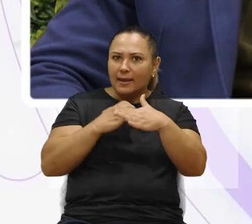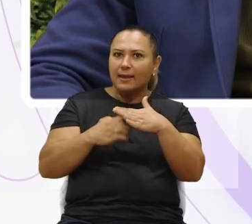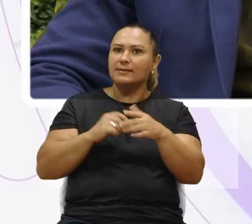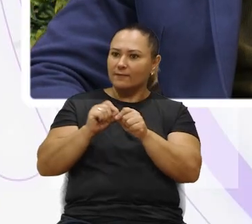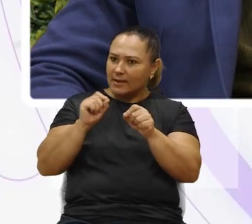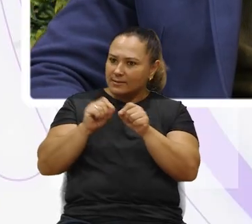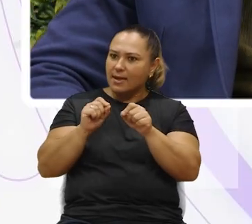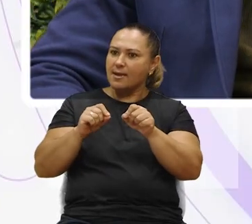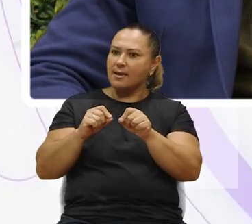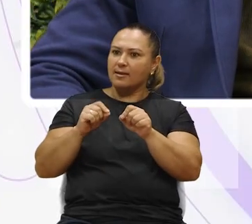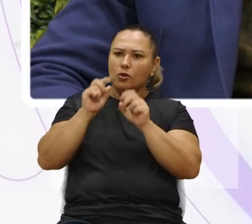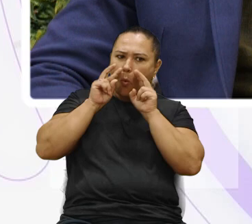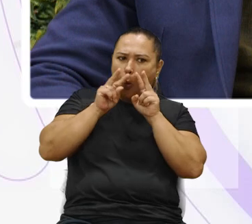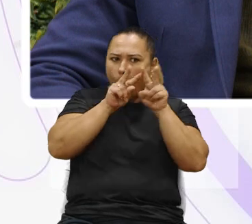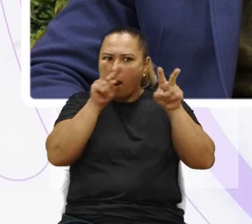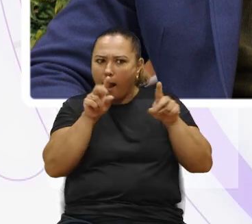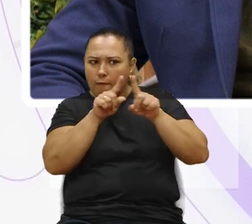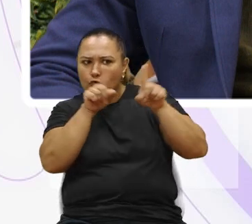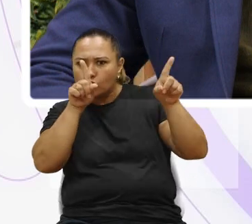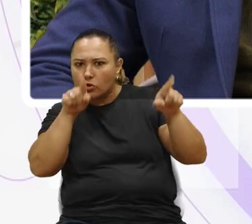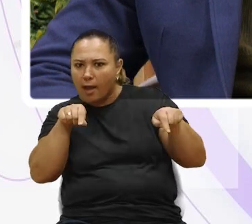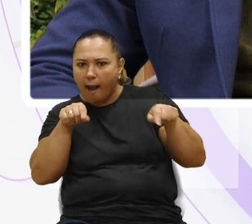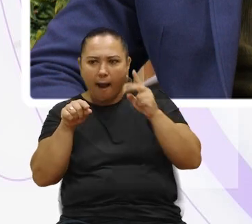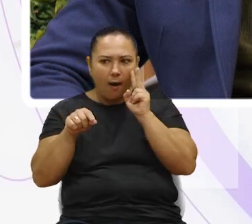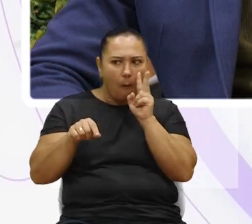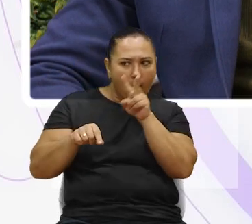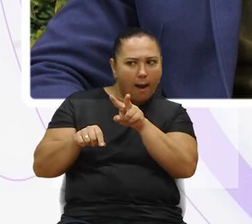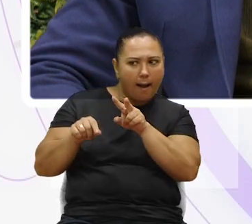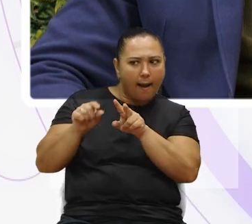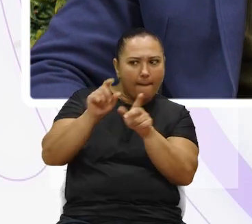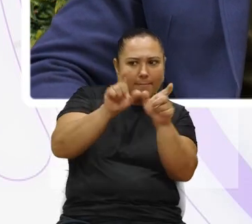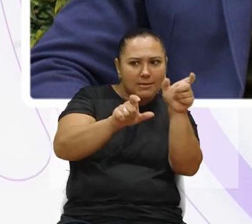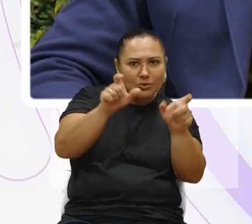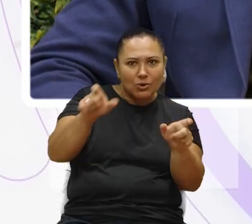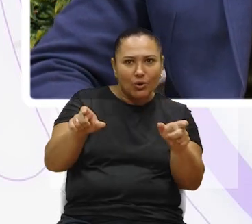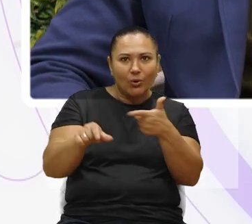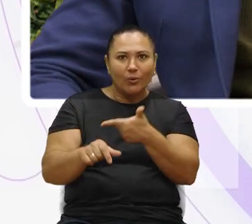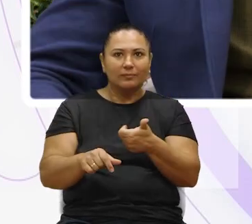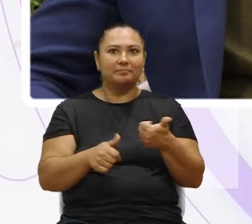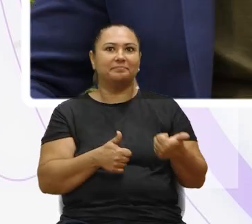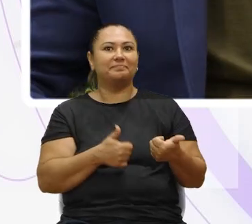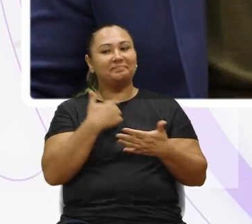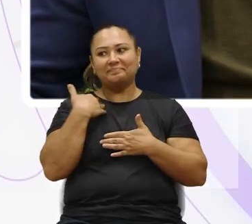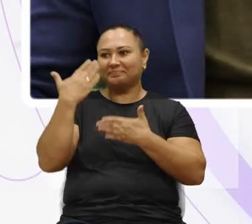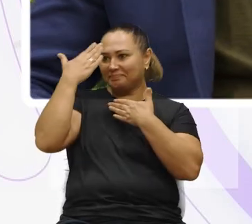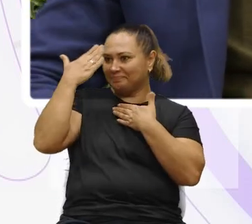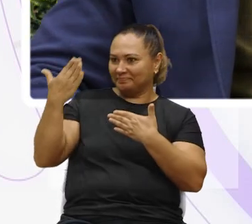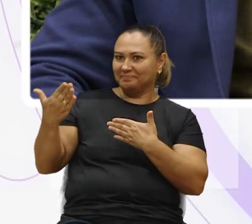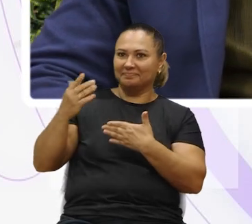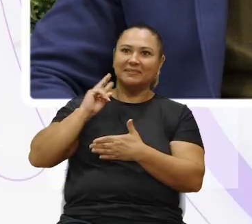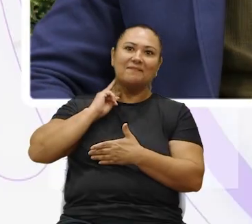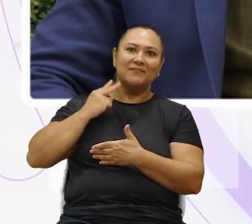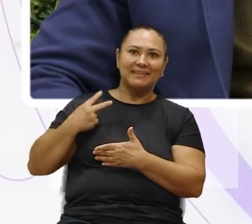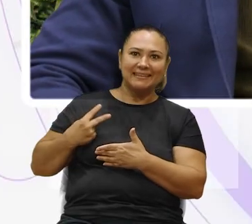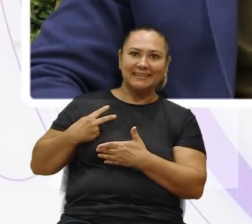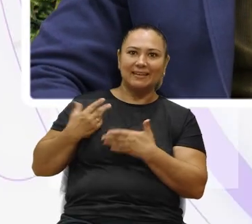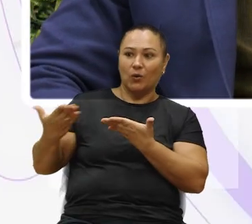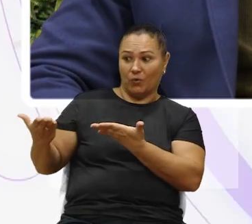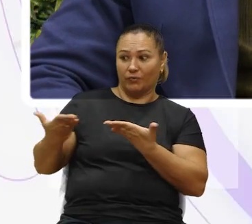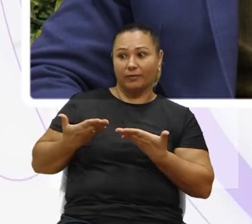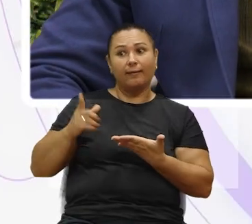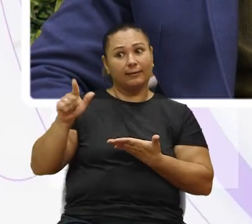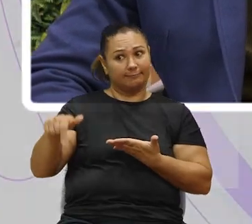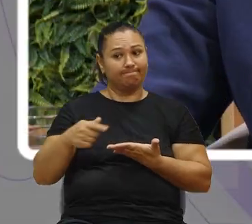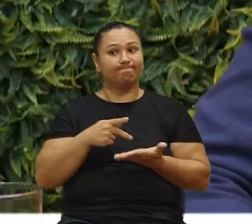quase esse termo, mas fazendo esse exercício de olhar para o trabalhador? Vânia, obrigado também pelo